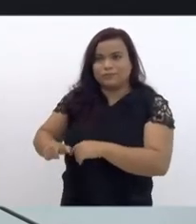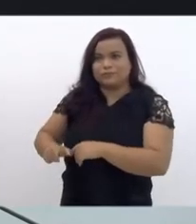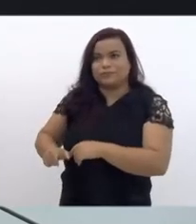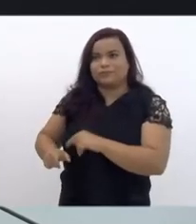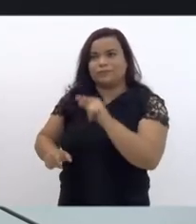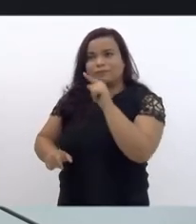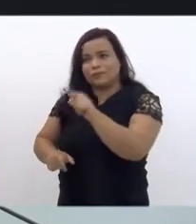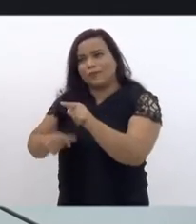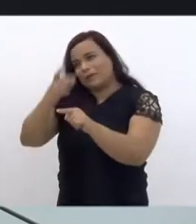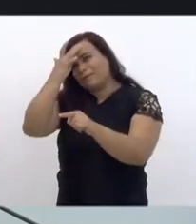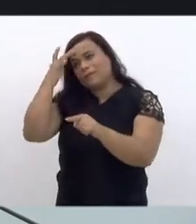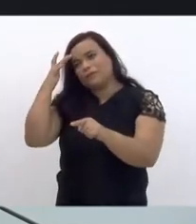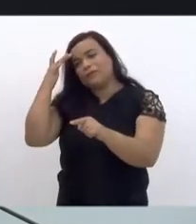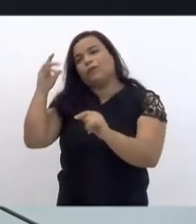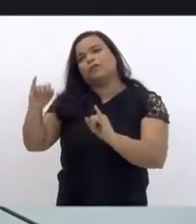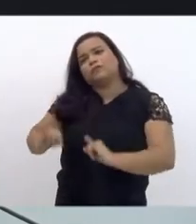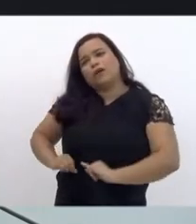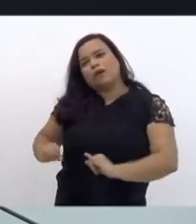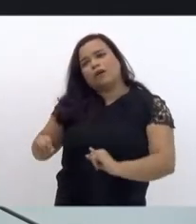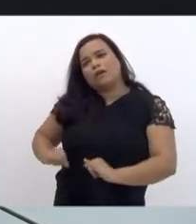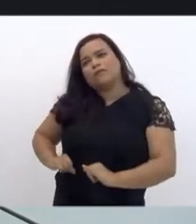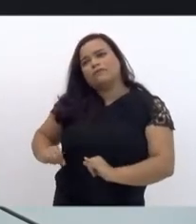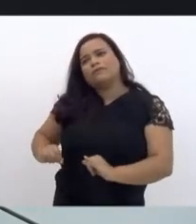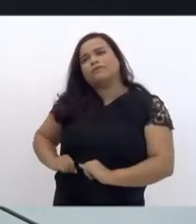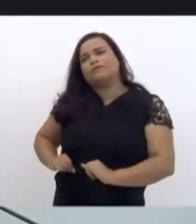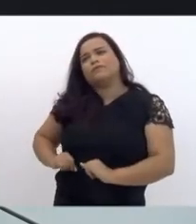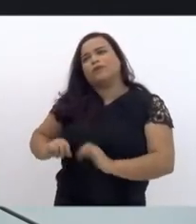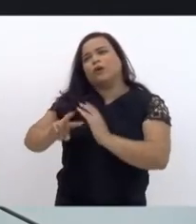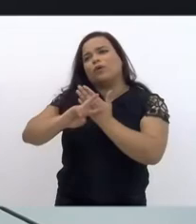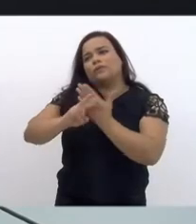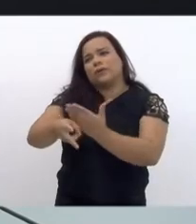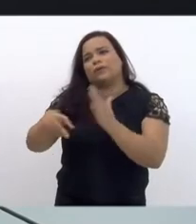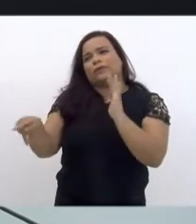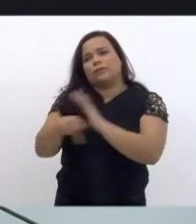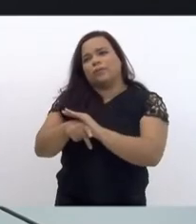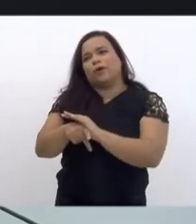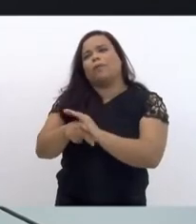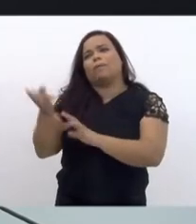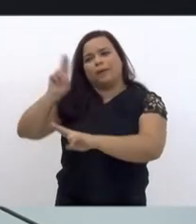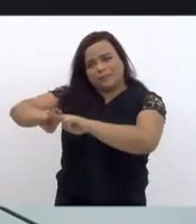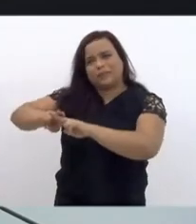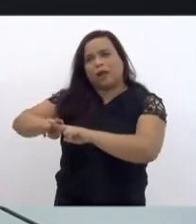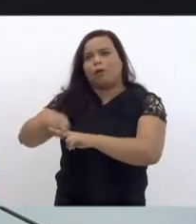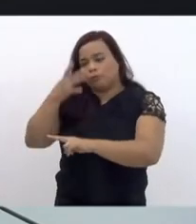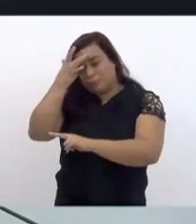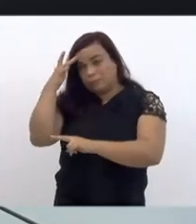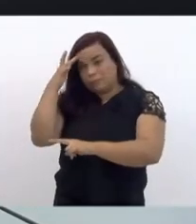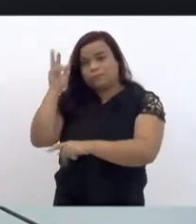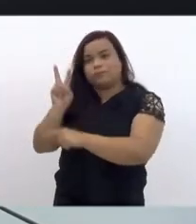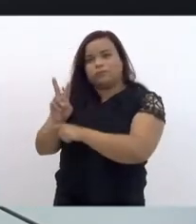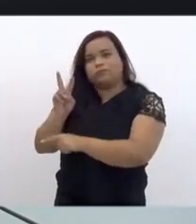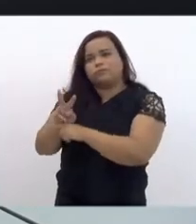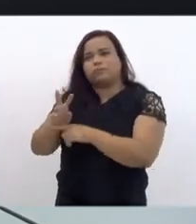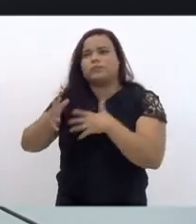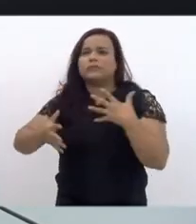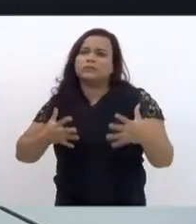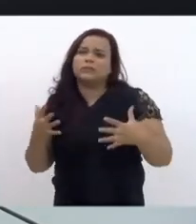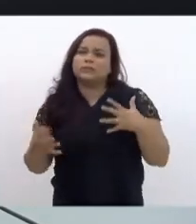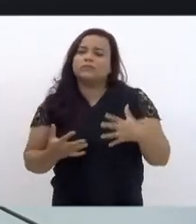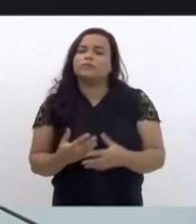com aquele que está sofrendo as consequências lá da correção, etc. etc.